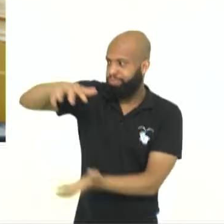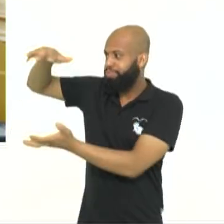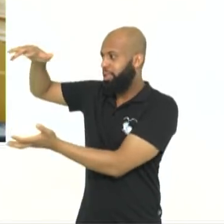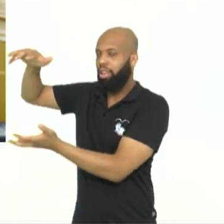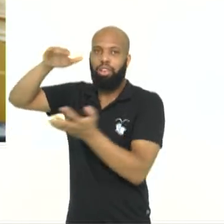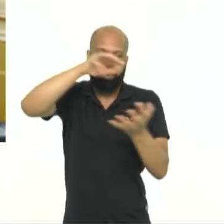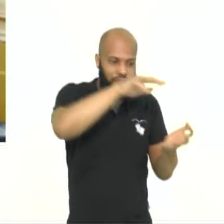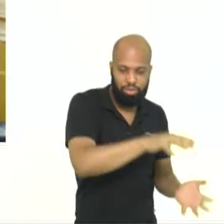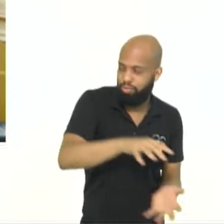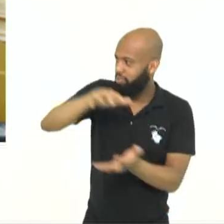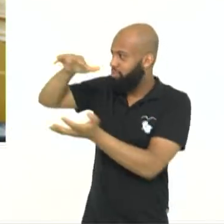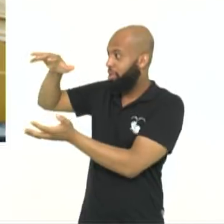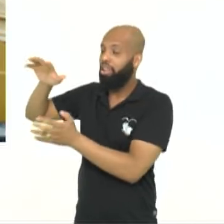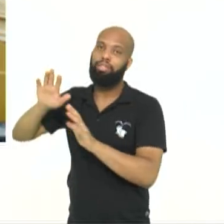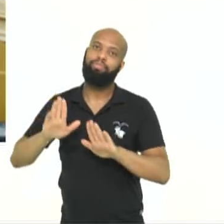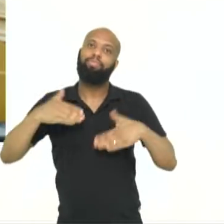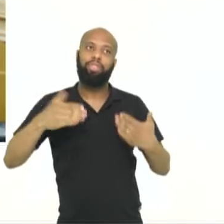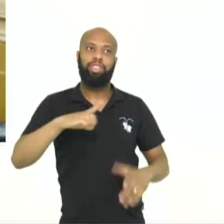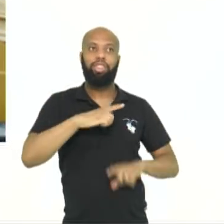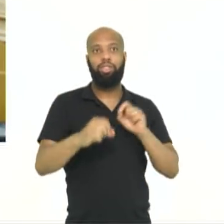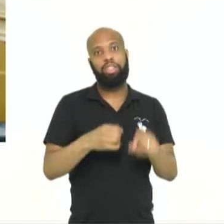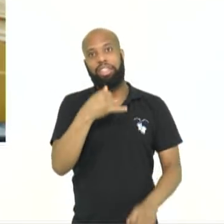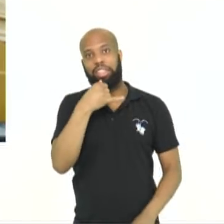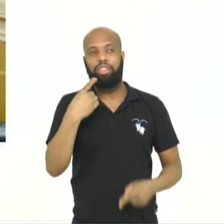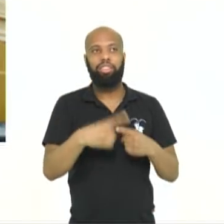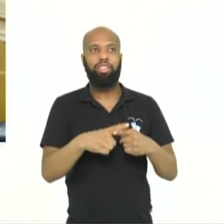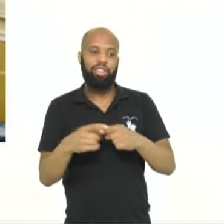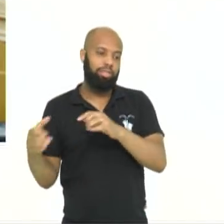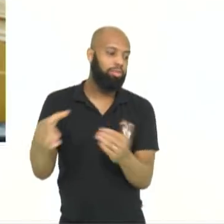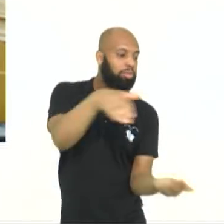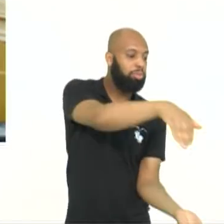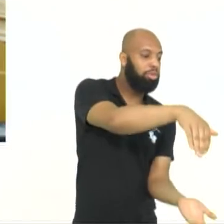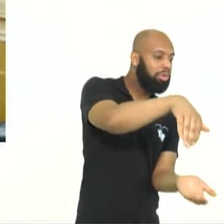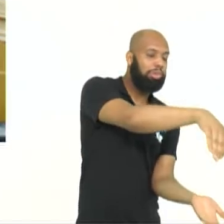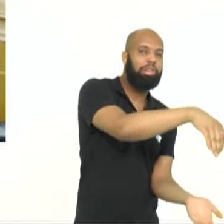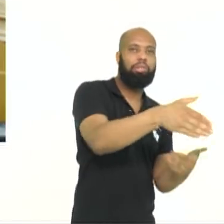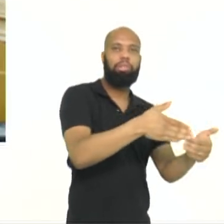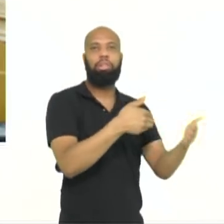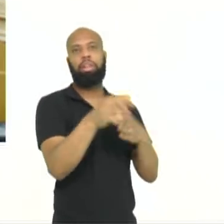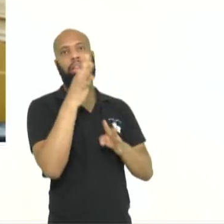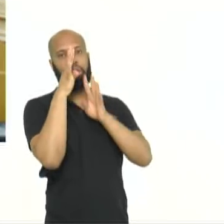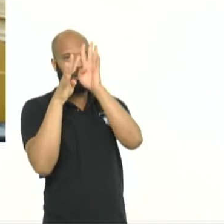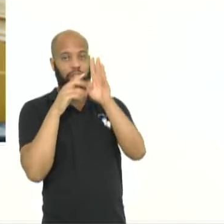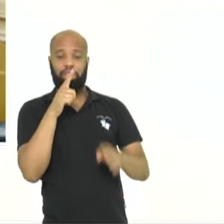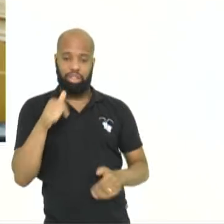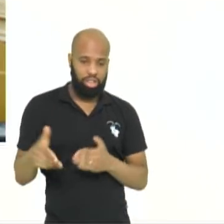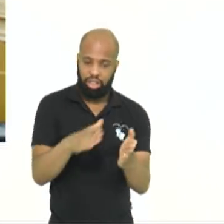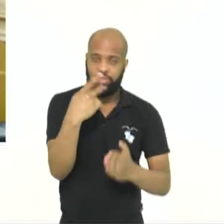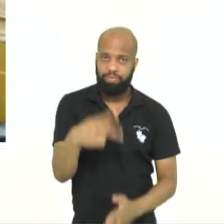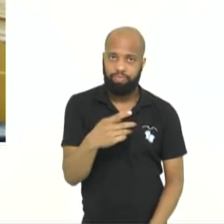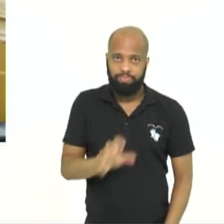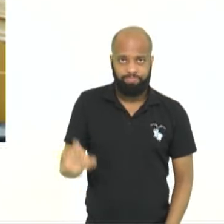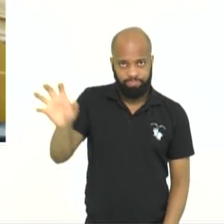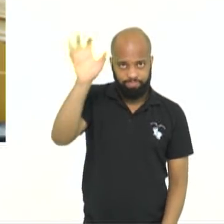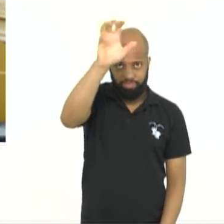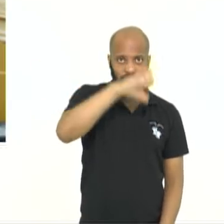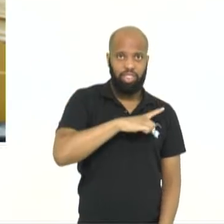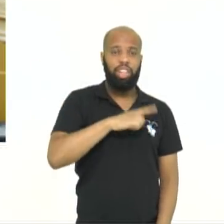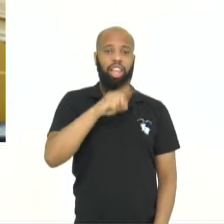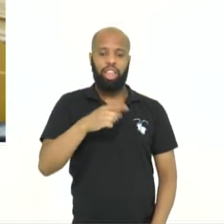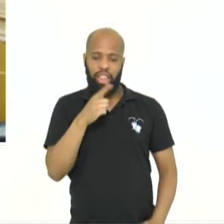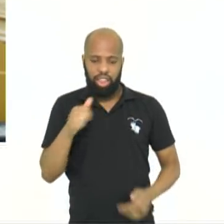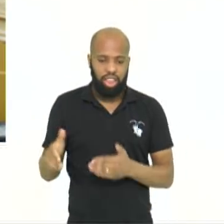madeira e, infelizmente, isso era despejado em um lugar irregular, né? Os rios aqui da região, principalmente o Rio Ivo e o Rio